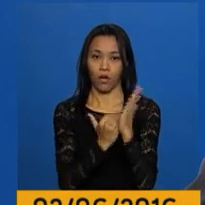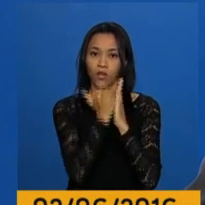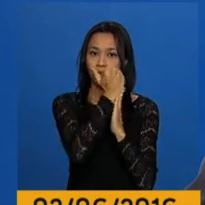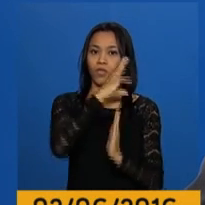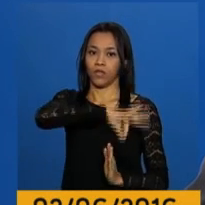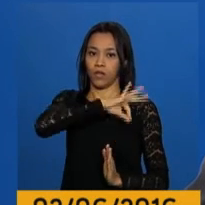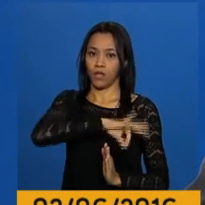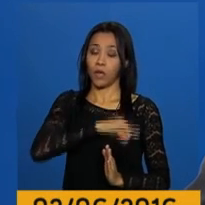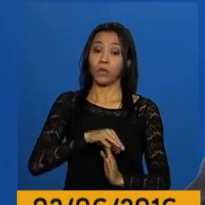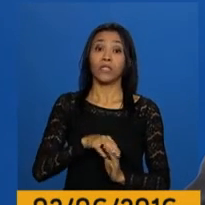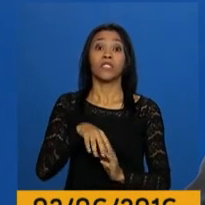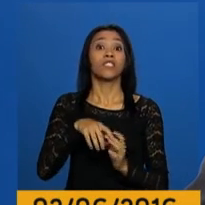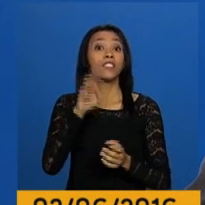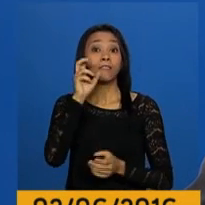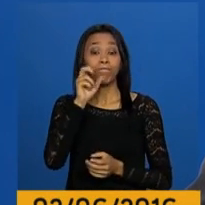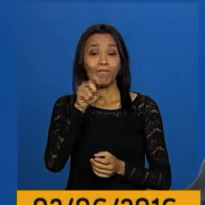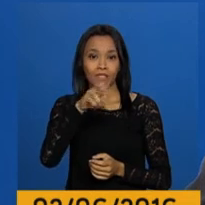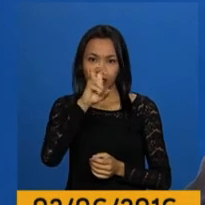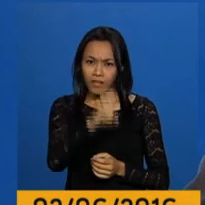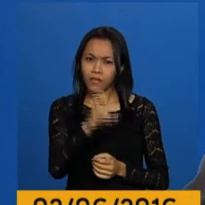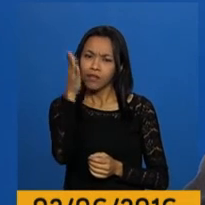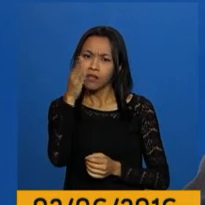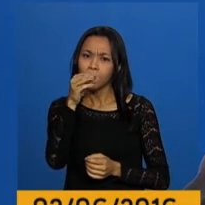reajuste de 5,5% em 2016,